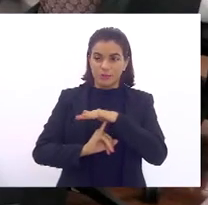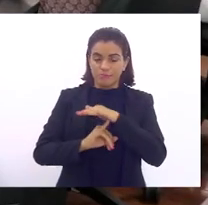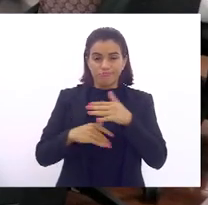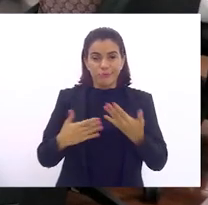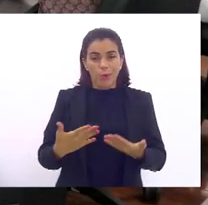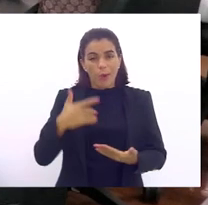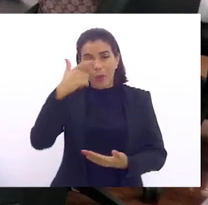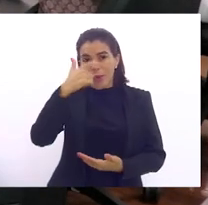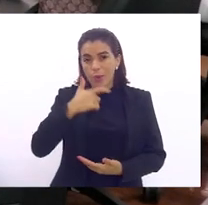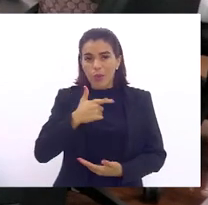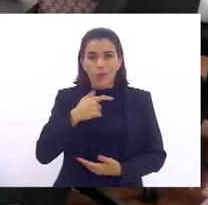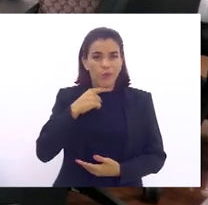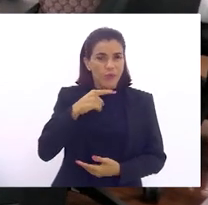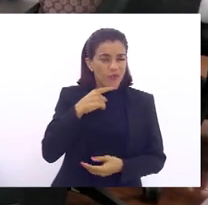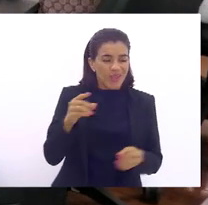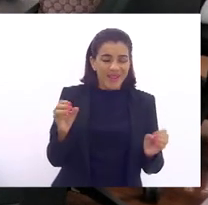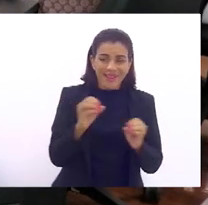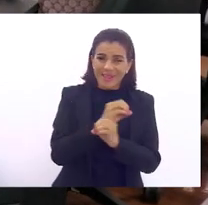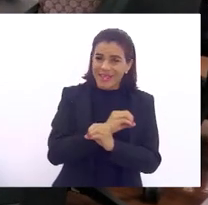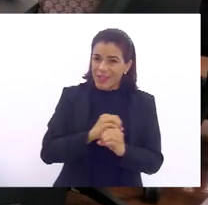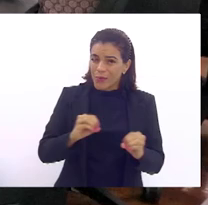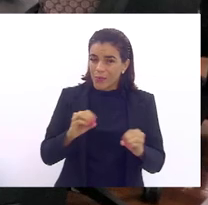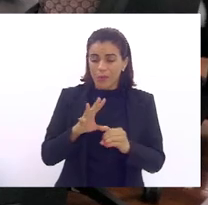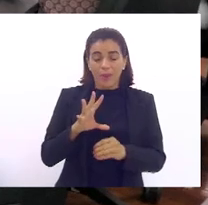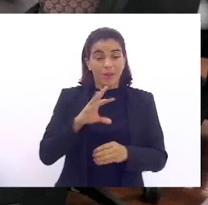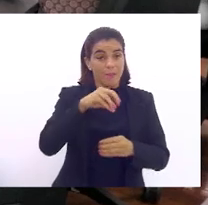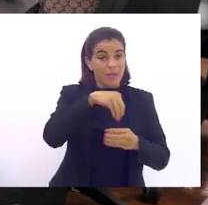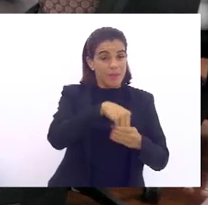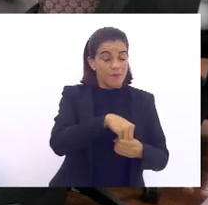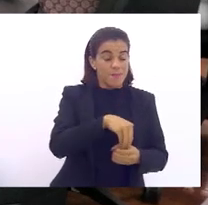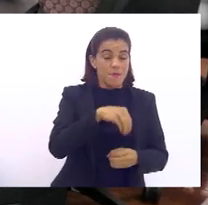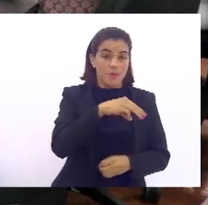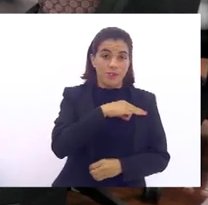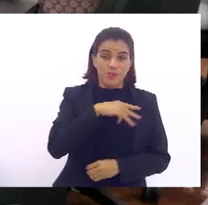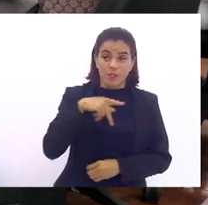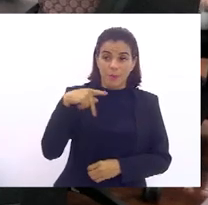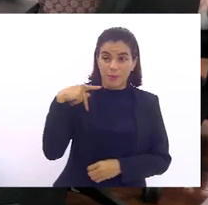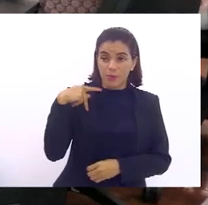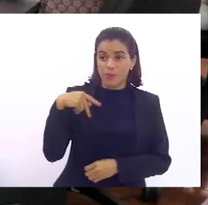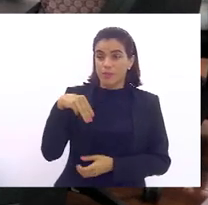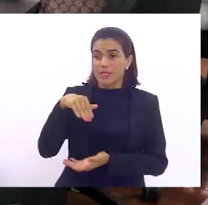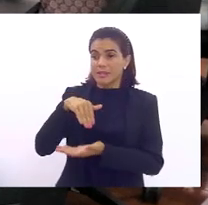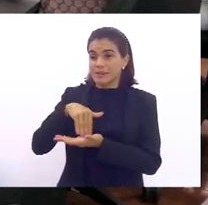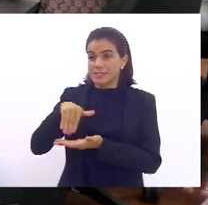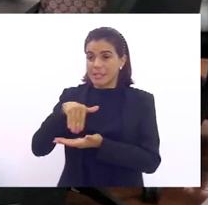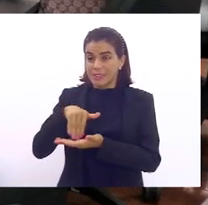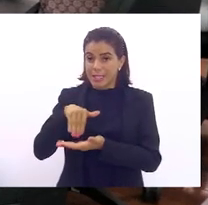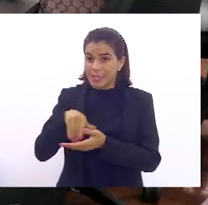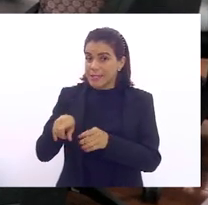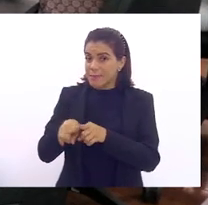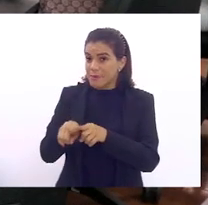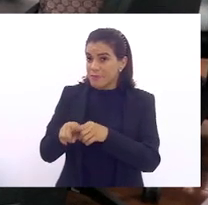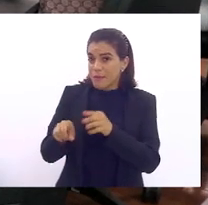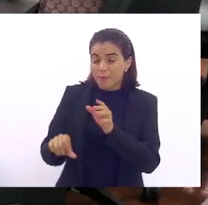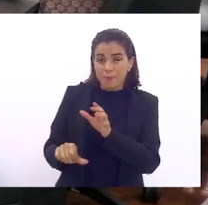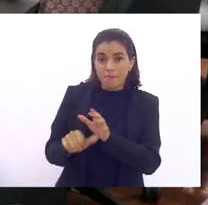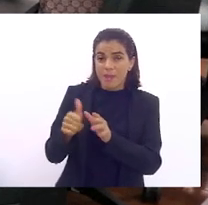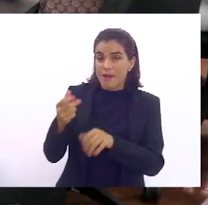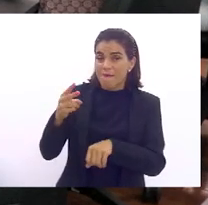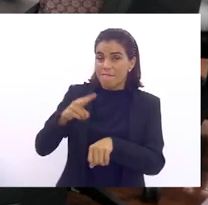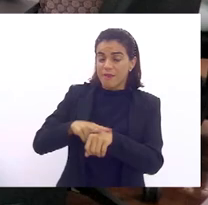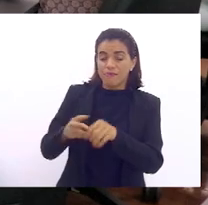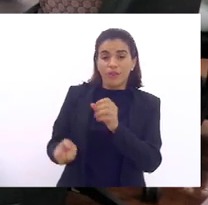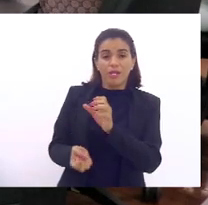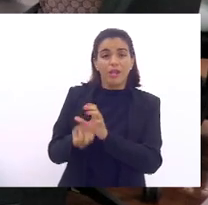Defensoria Pública dentro do ministério público né dentro das secretarias a primeira vez na história que foi criada uma Secretaria de